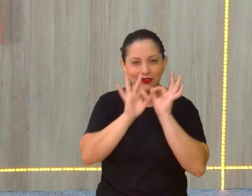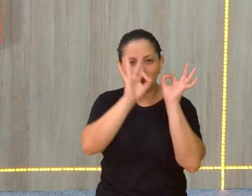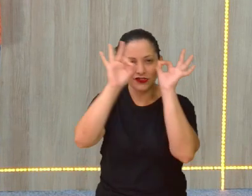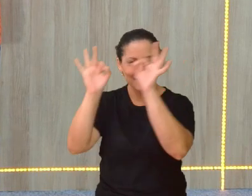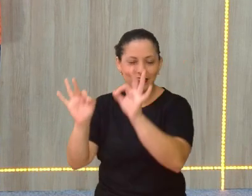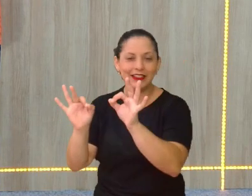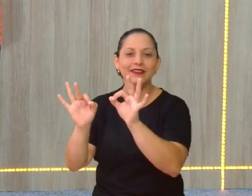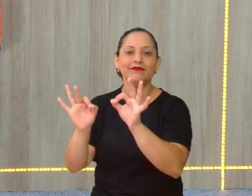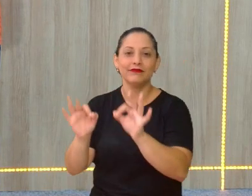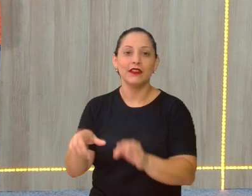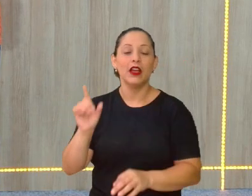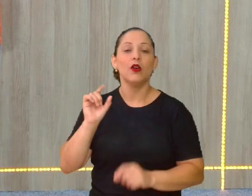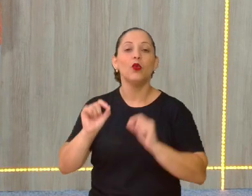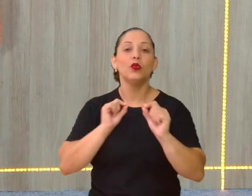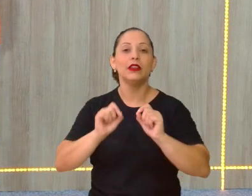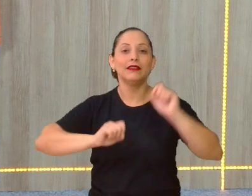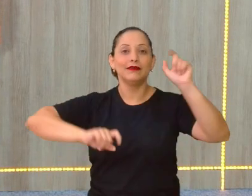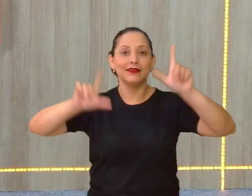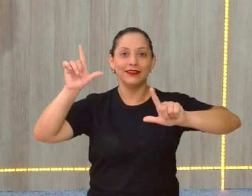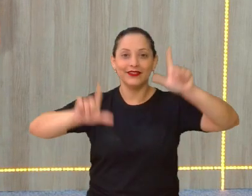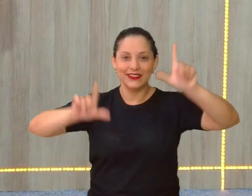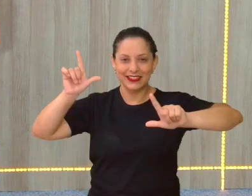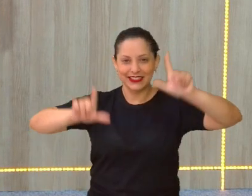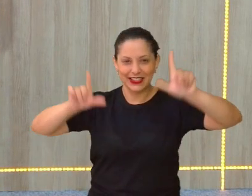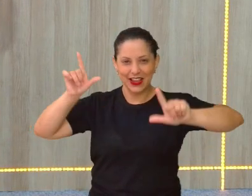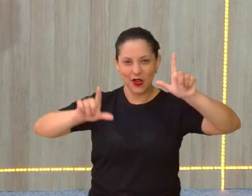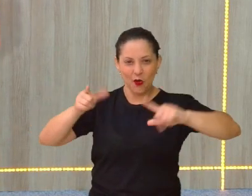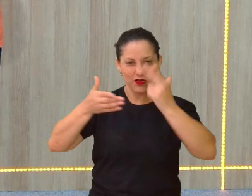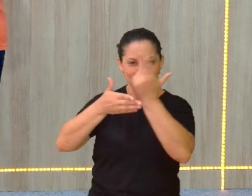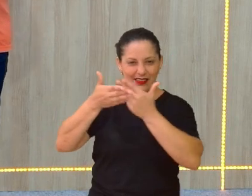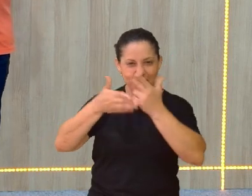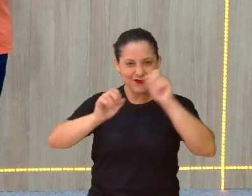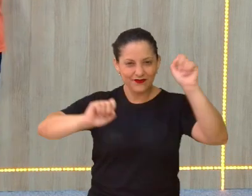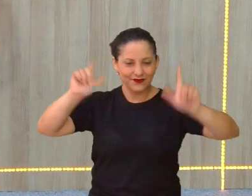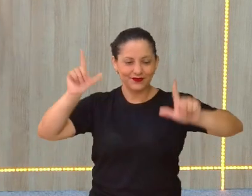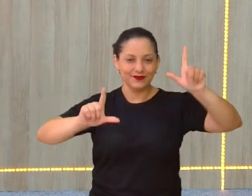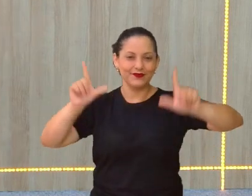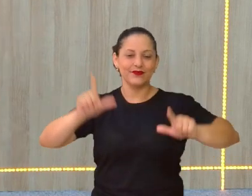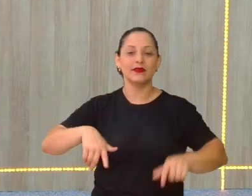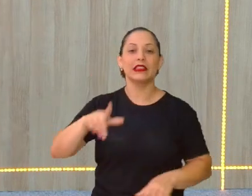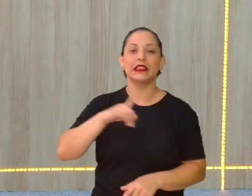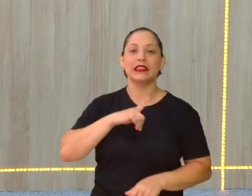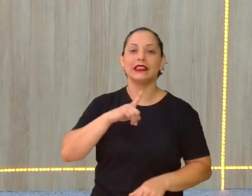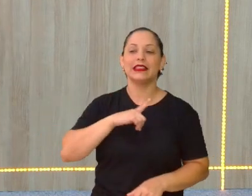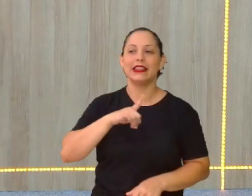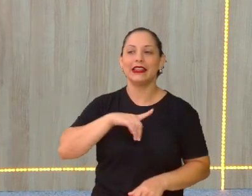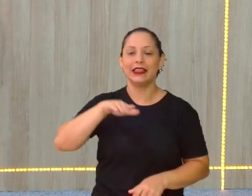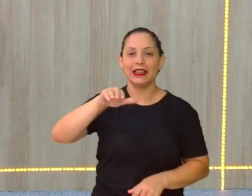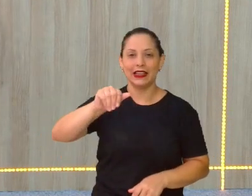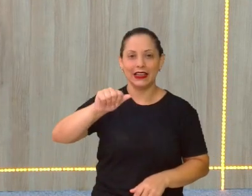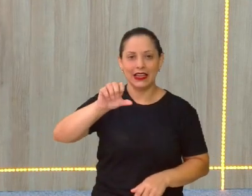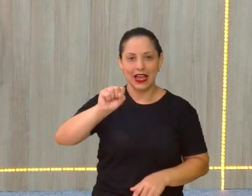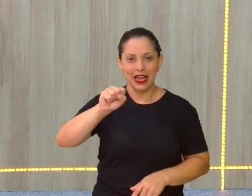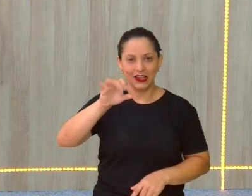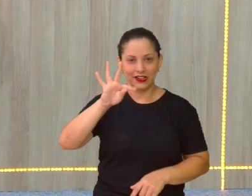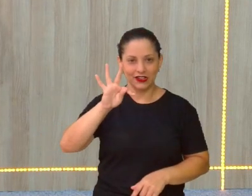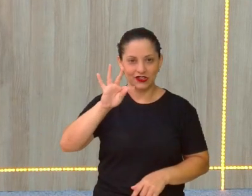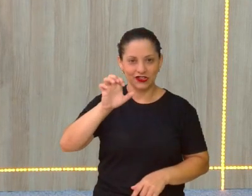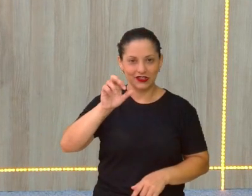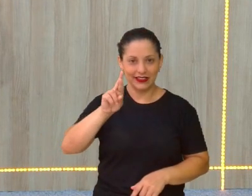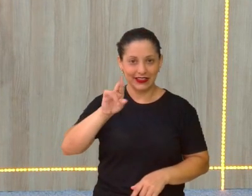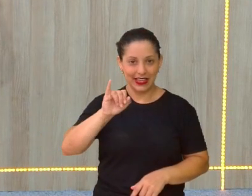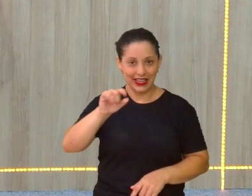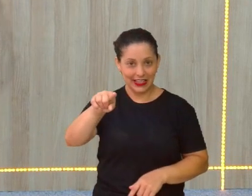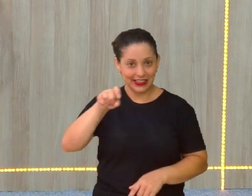chamado Asterix e Obelix. Asterix, né? Lobigodon,